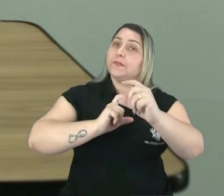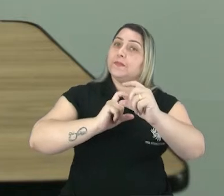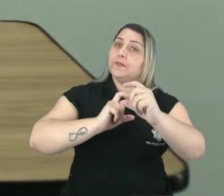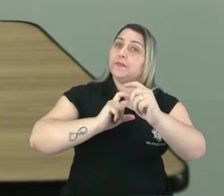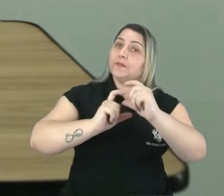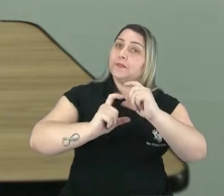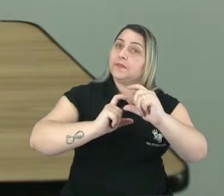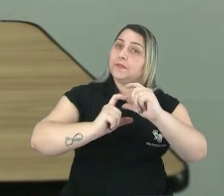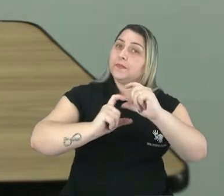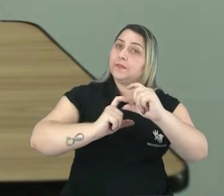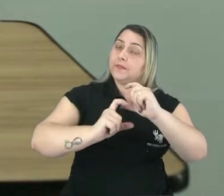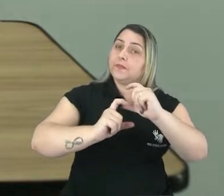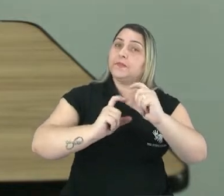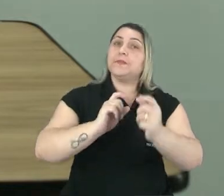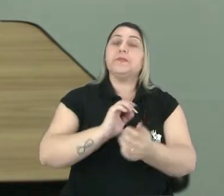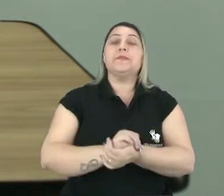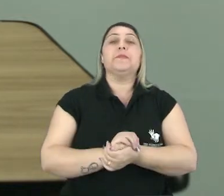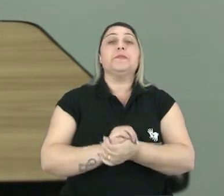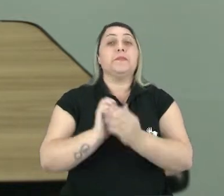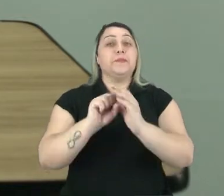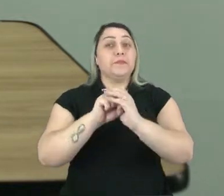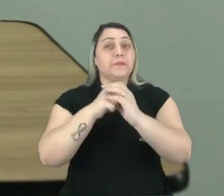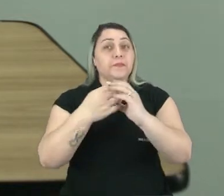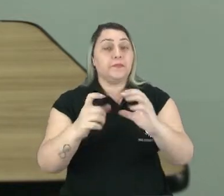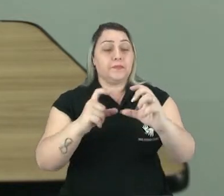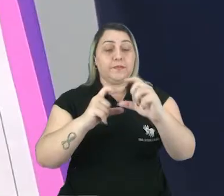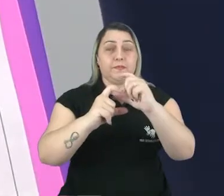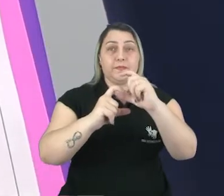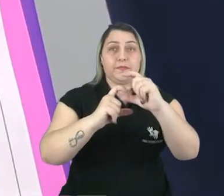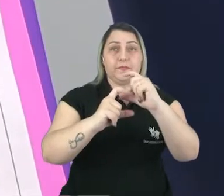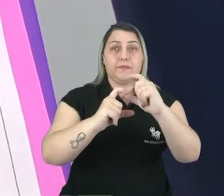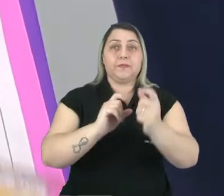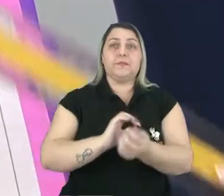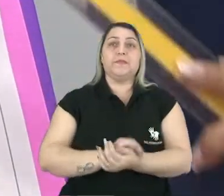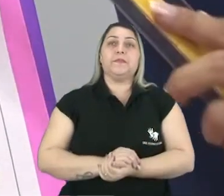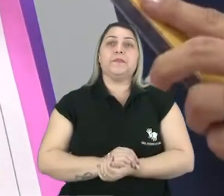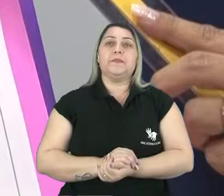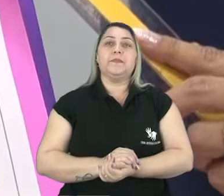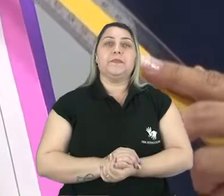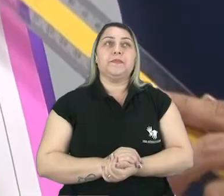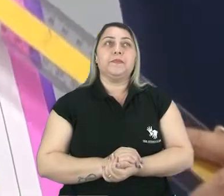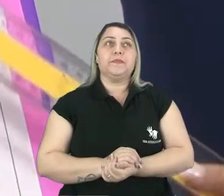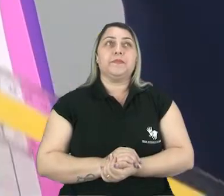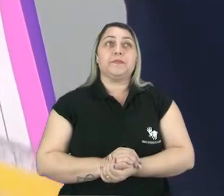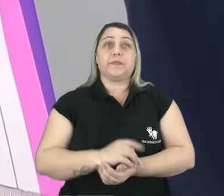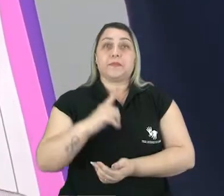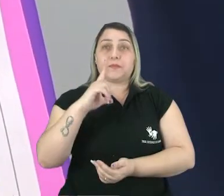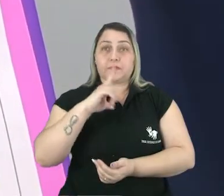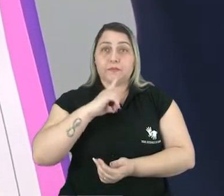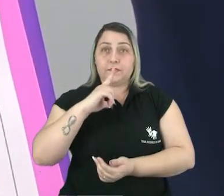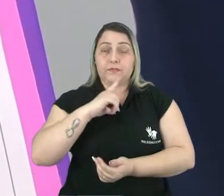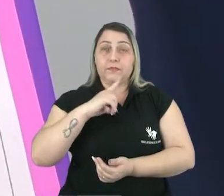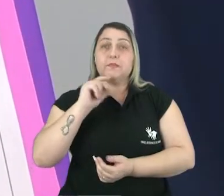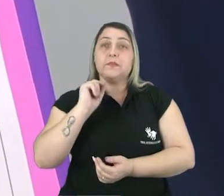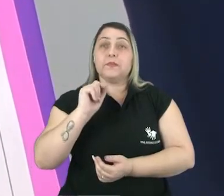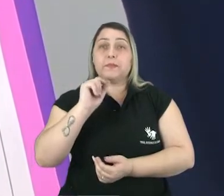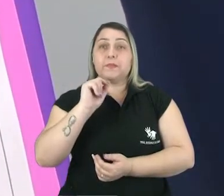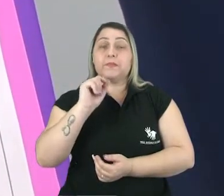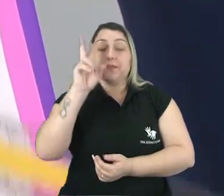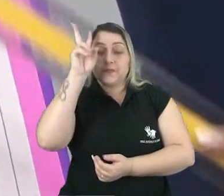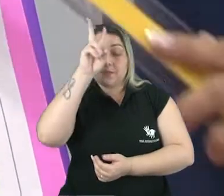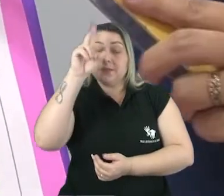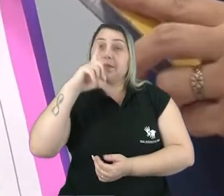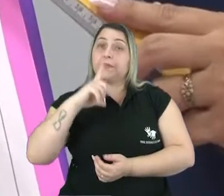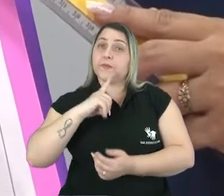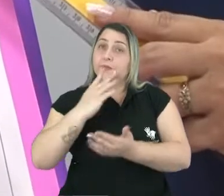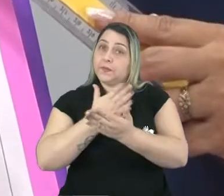quadrinhos. As características de histórias em quadrinhos. Aqui nós temos uma história. Aqui ela